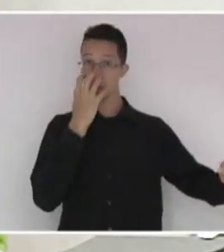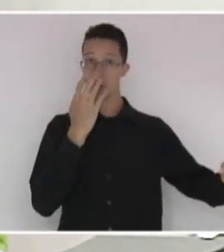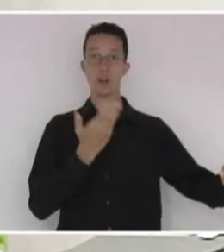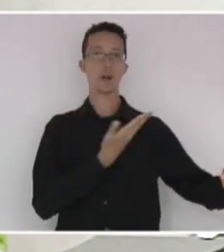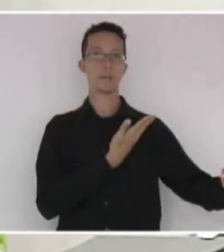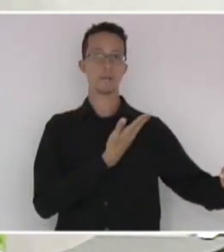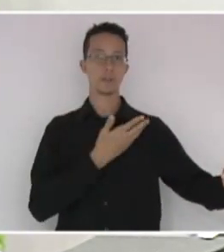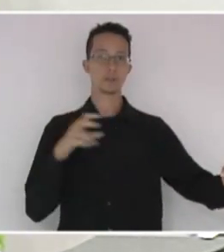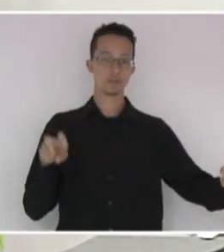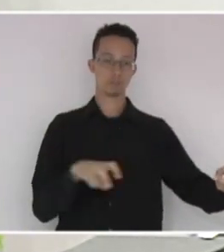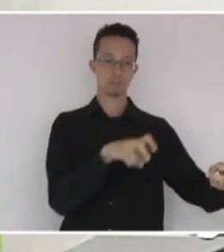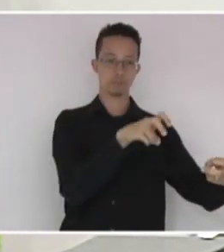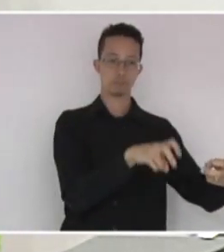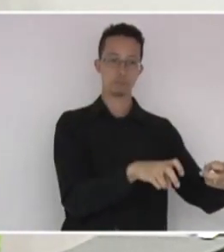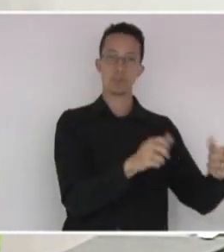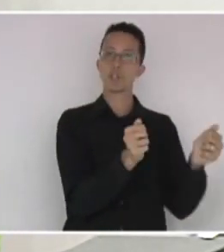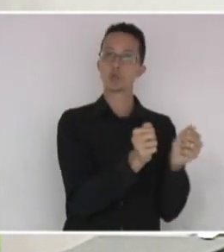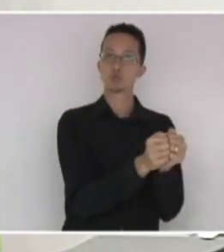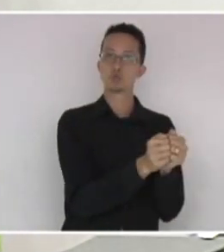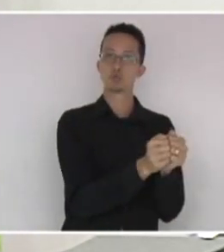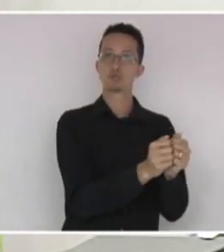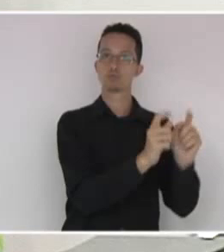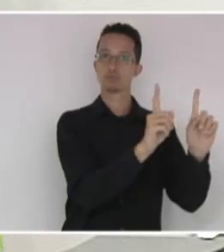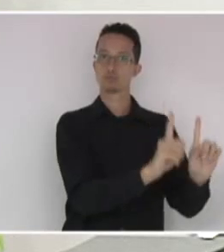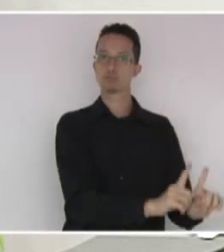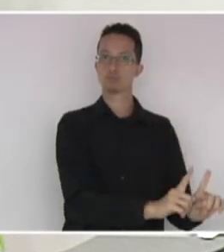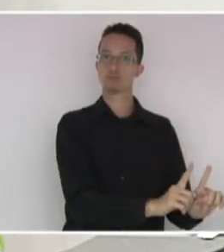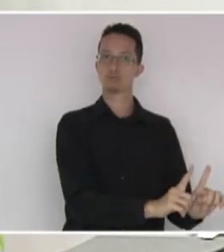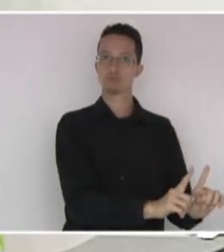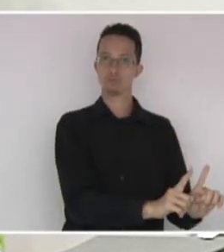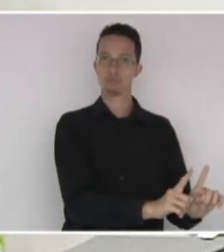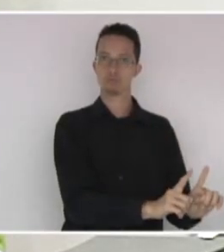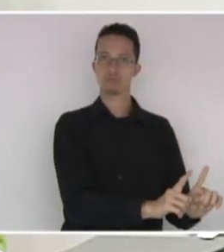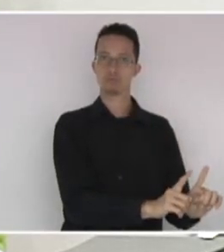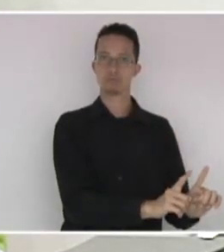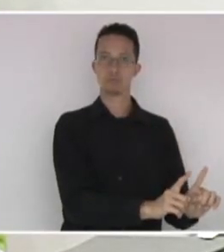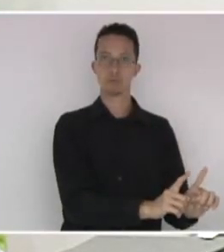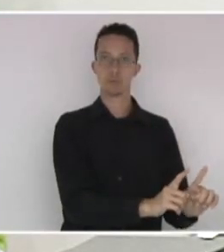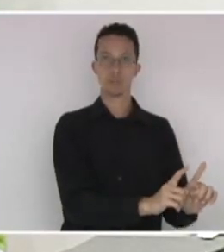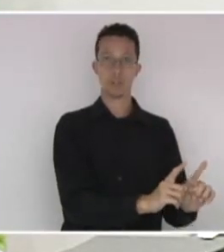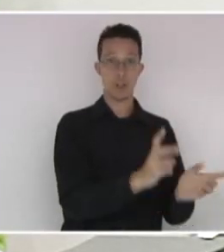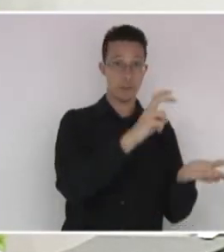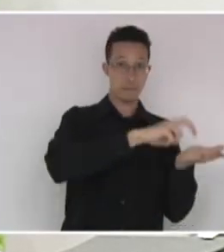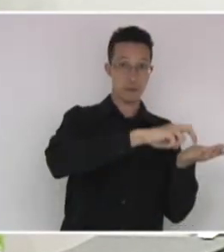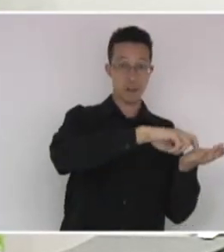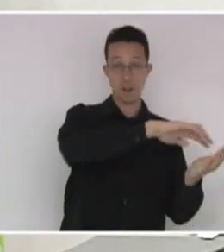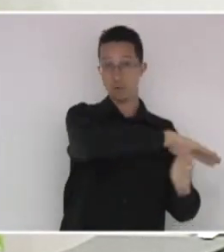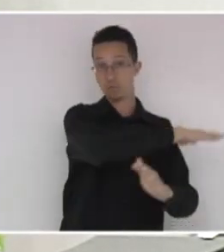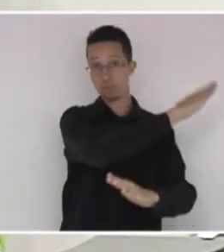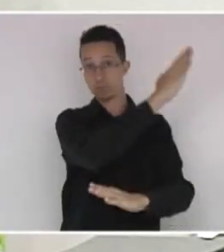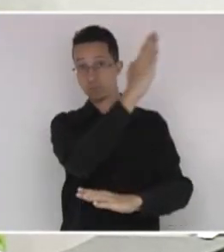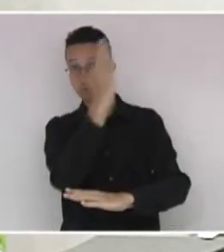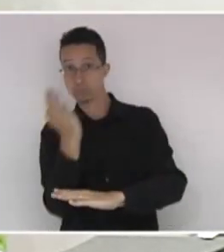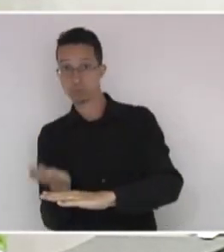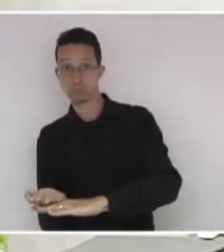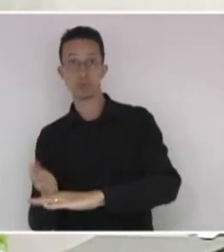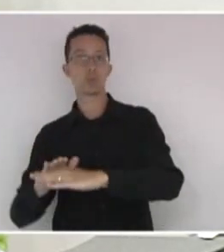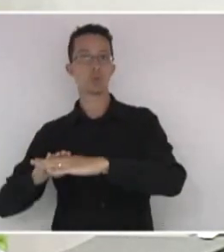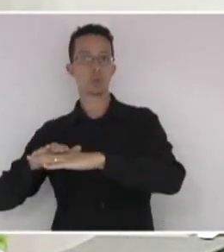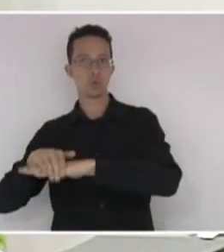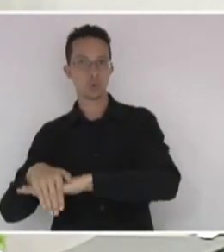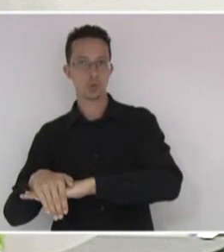Cleu, e estava o cão sentado ao lado do cão morto. Ele parou, foi